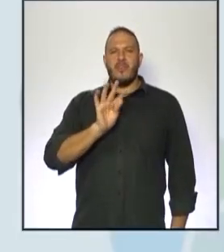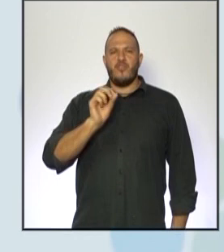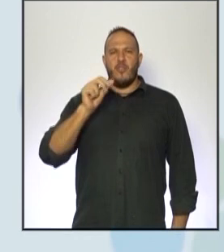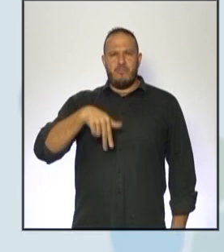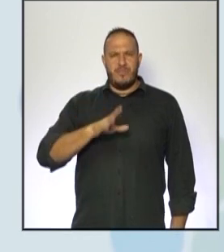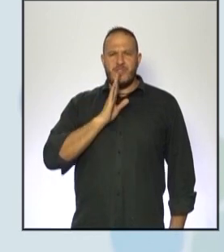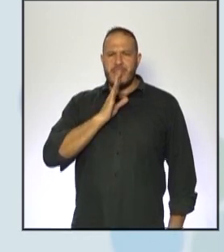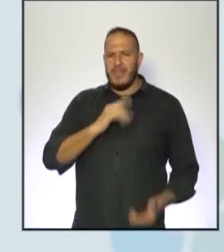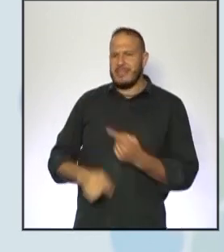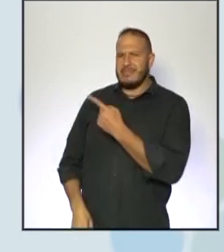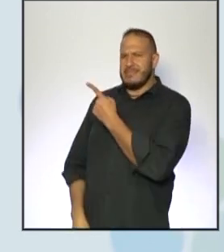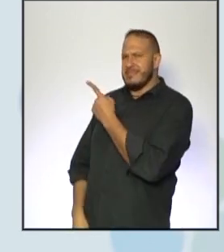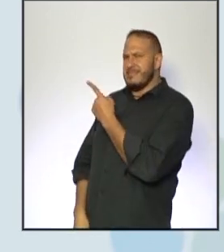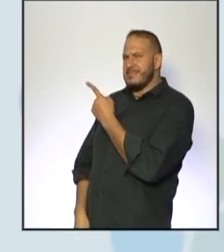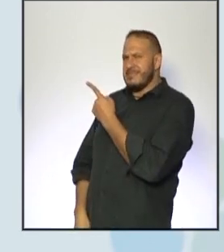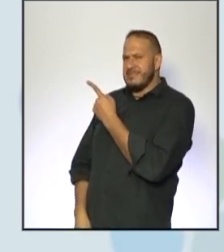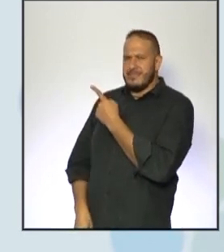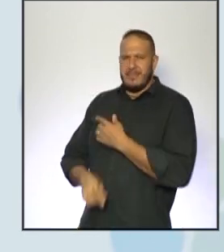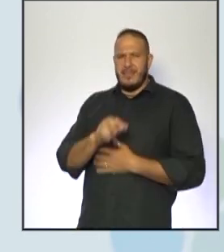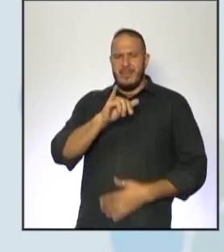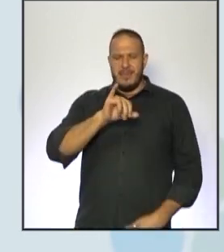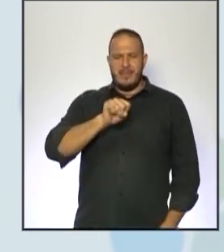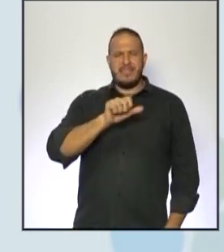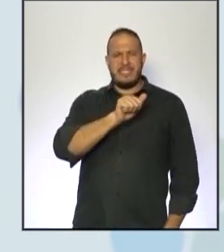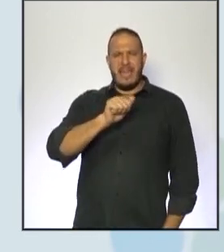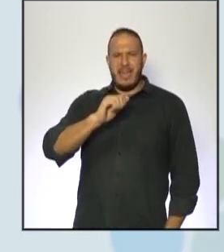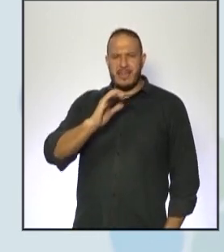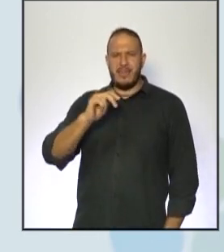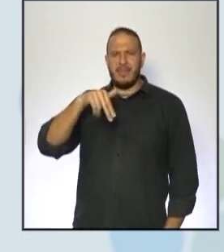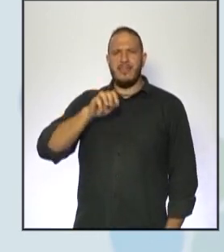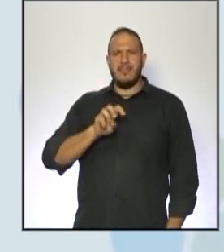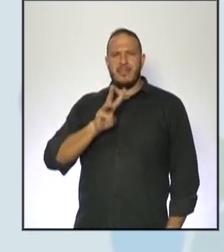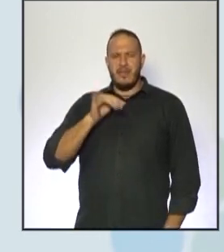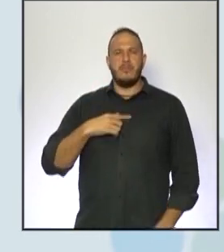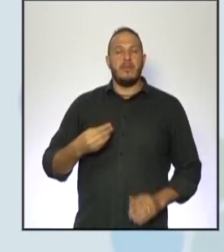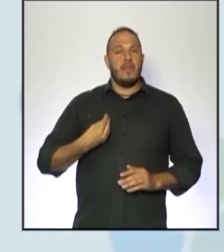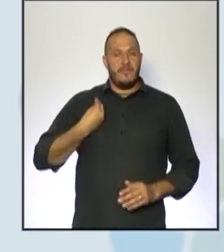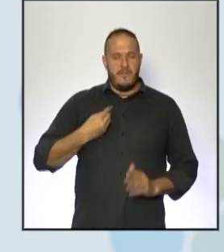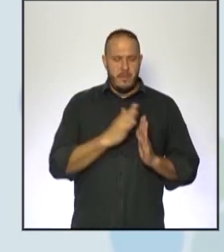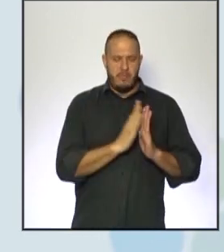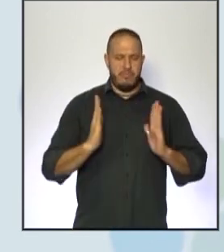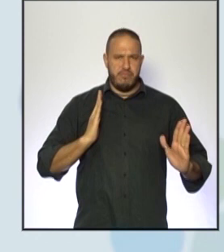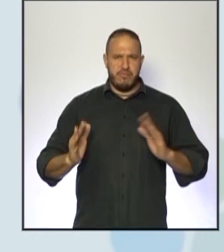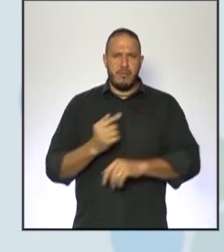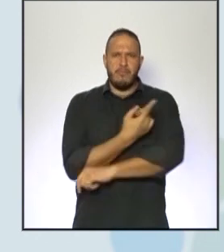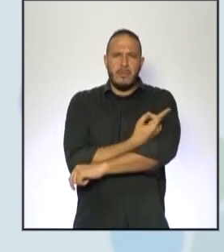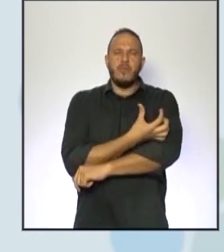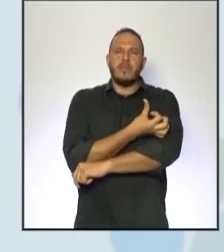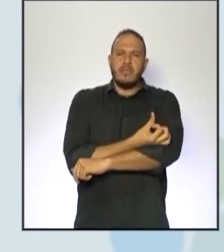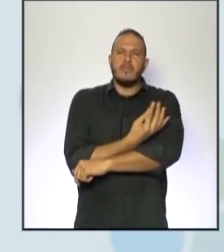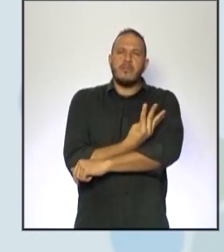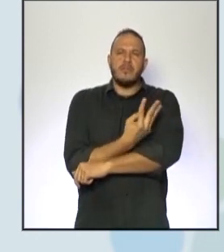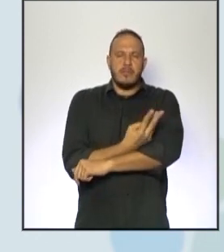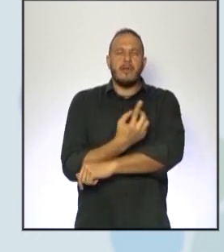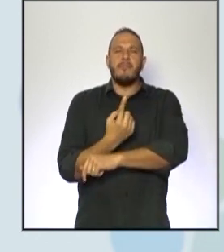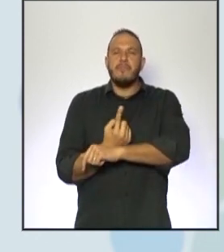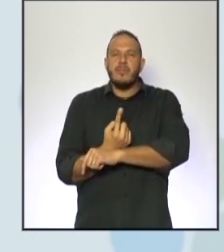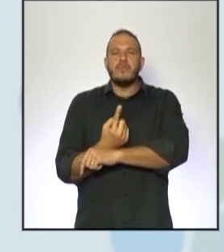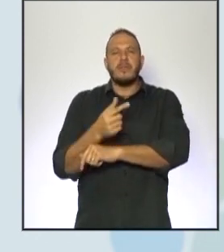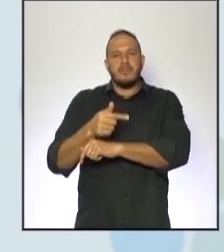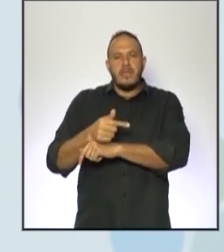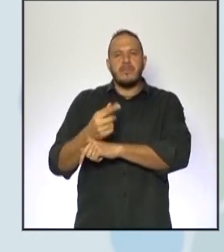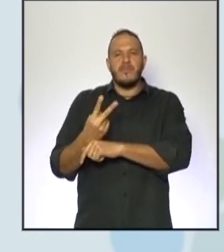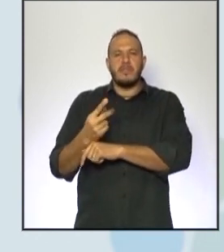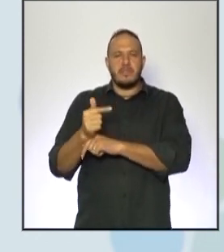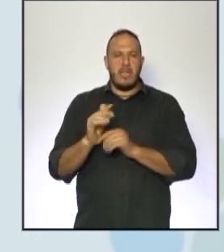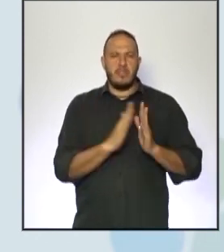Conhecem ele? Isaac Newton ele viveu durante o período de 1643 a 1727. Ele foi